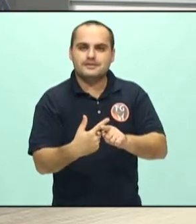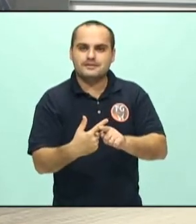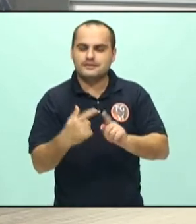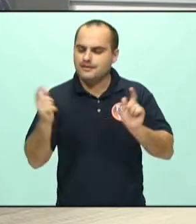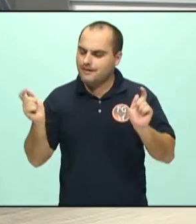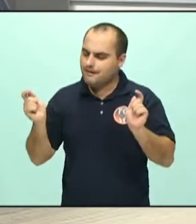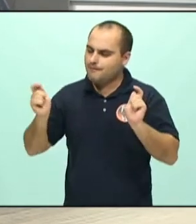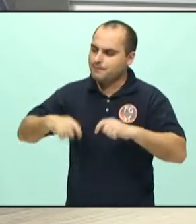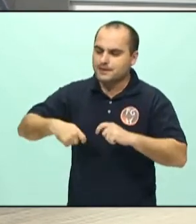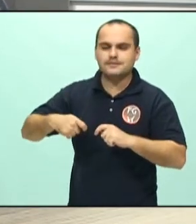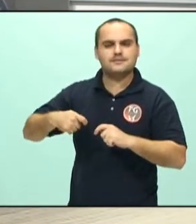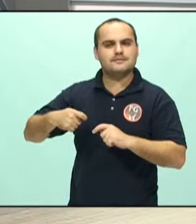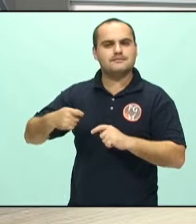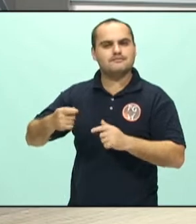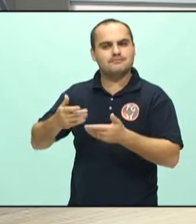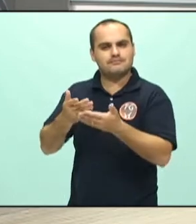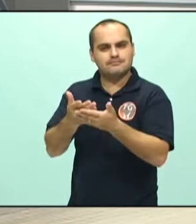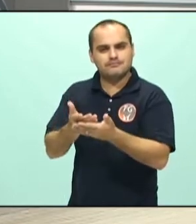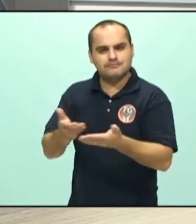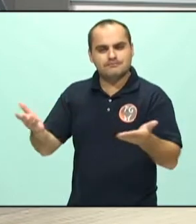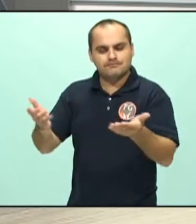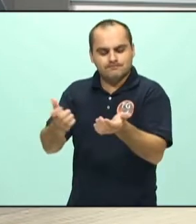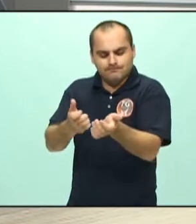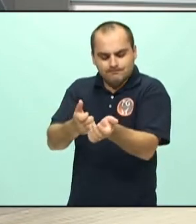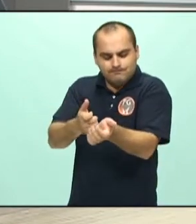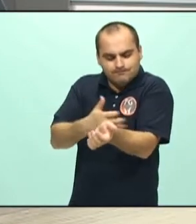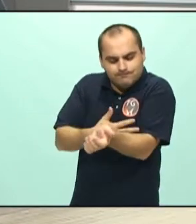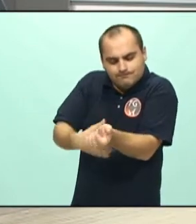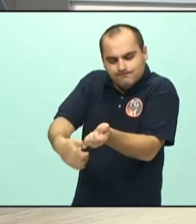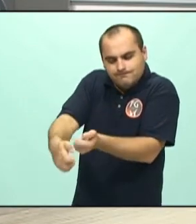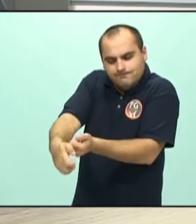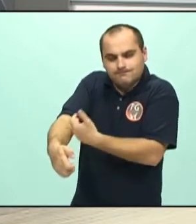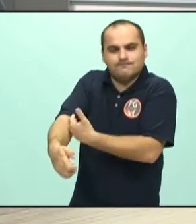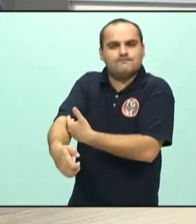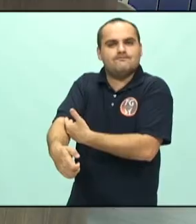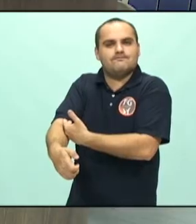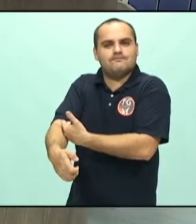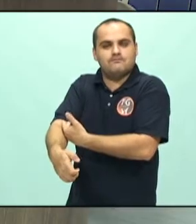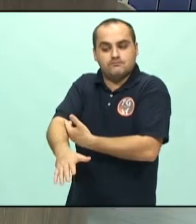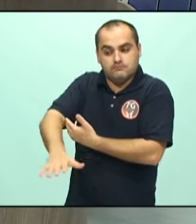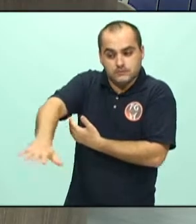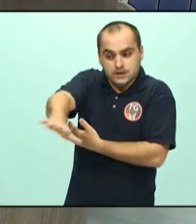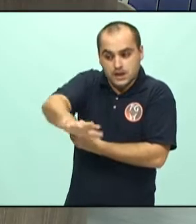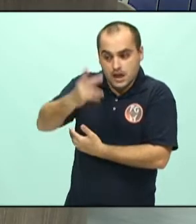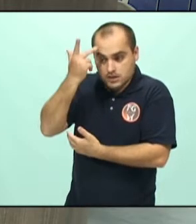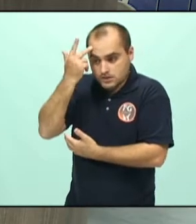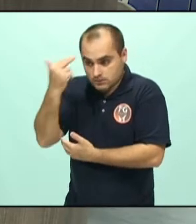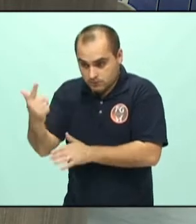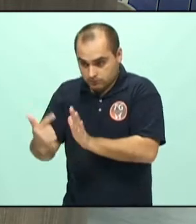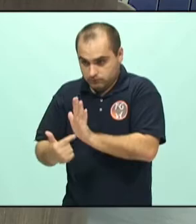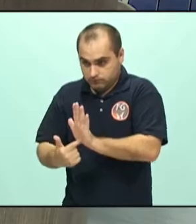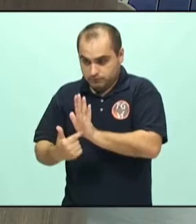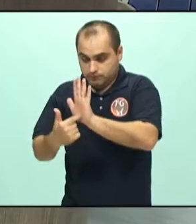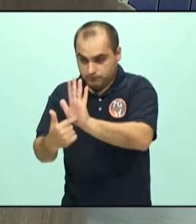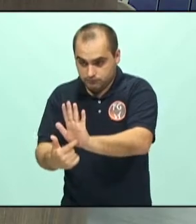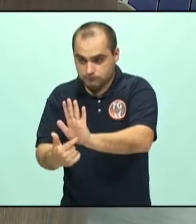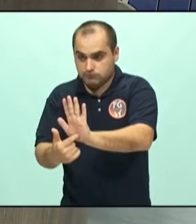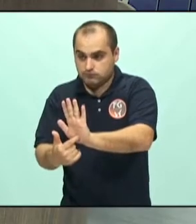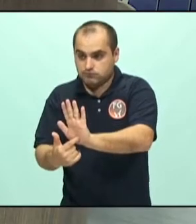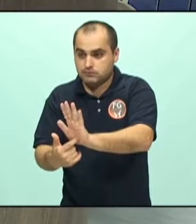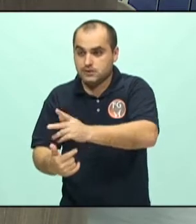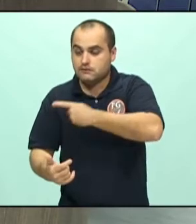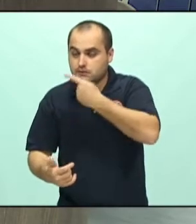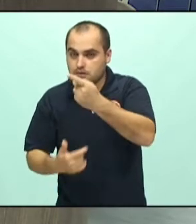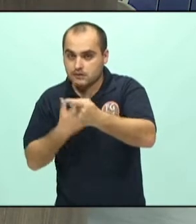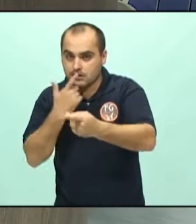capacidade de emotividade que tanto o conto, tanto a apresentação, quanto